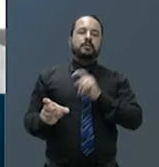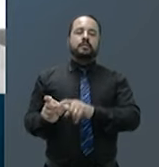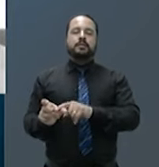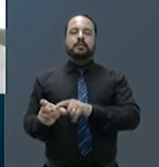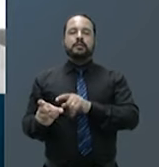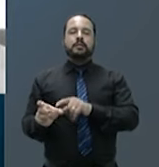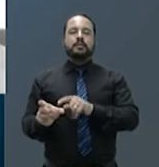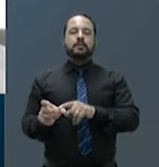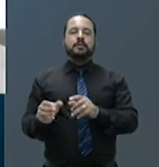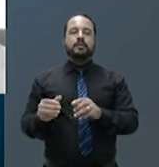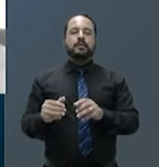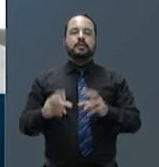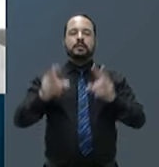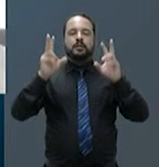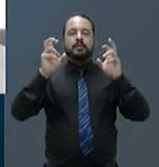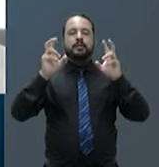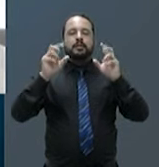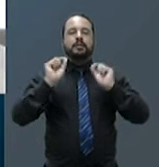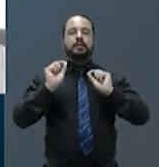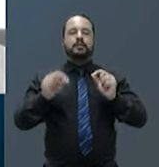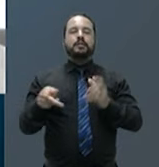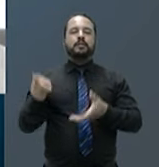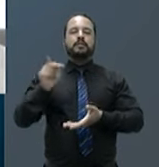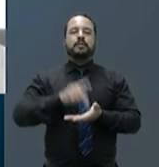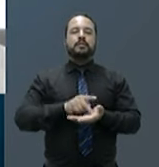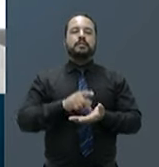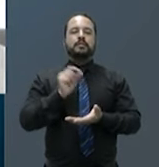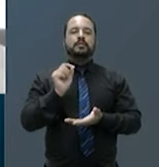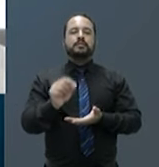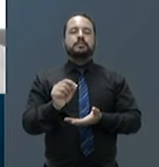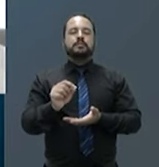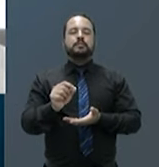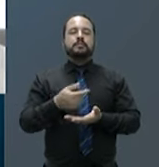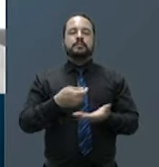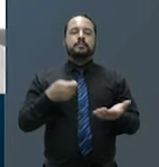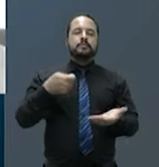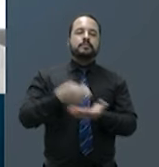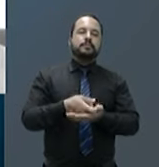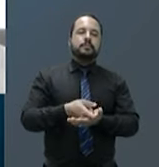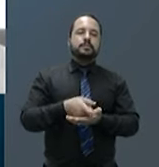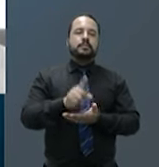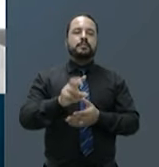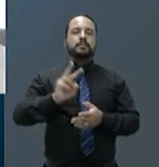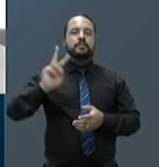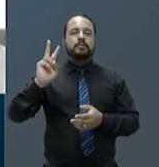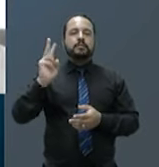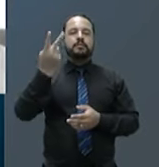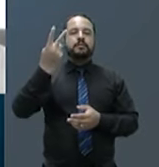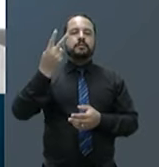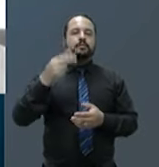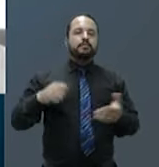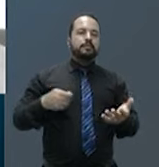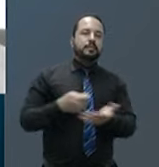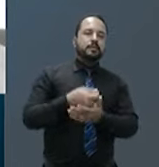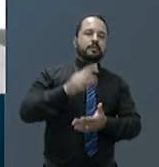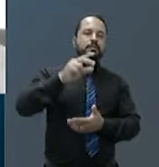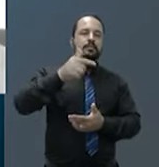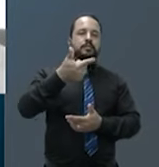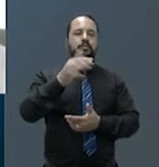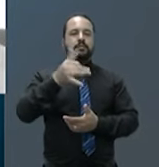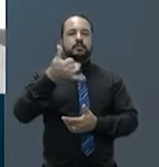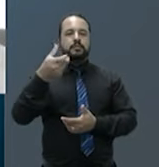ser, abre aspas, verdade que a Westland pagou a Valorem um valor de 289 mil